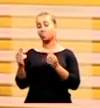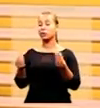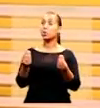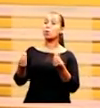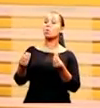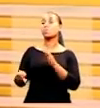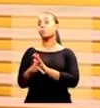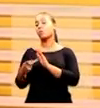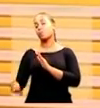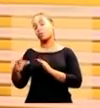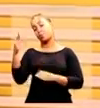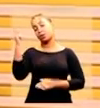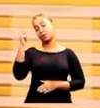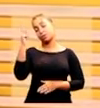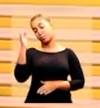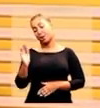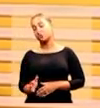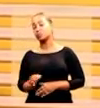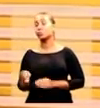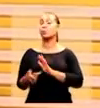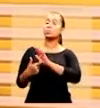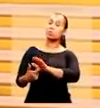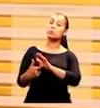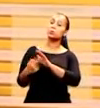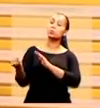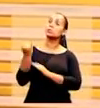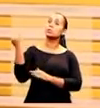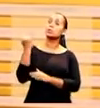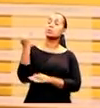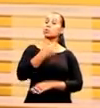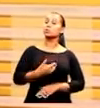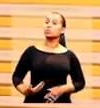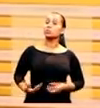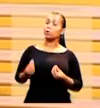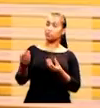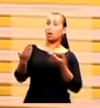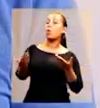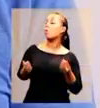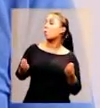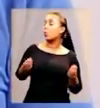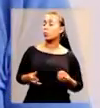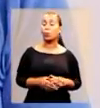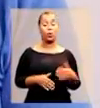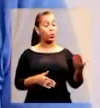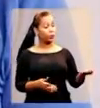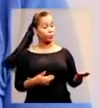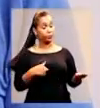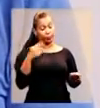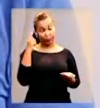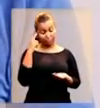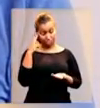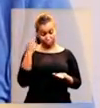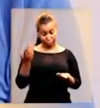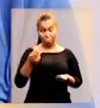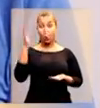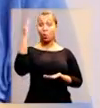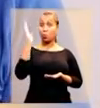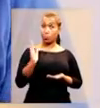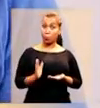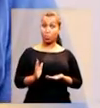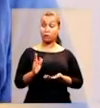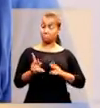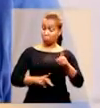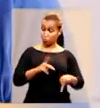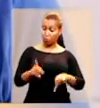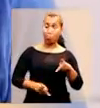se estabelece com a cultura mostra sobre o valor que o governo federal dá para ela? Eu acho o seguinte, o povo brasileiro